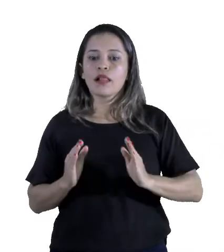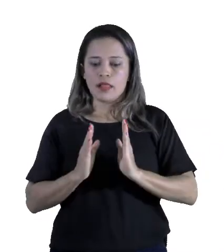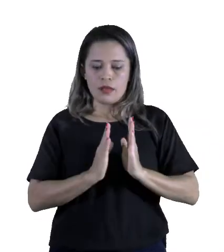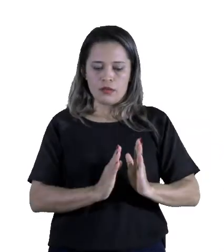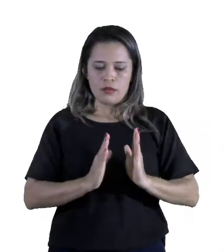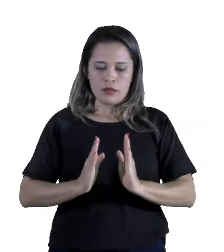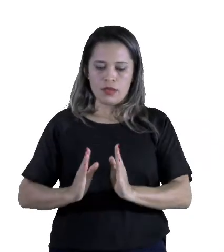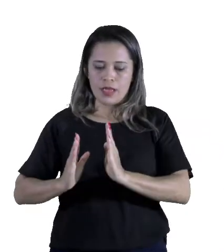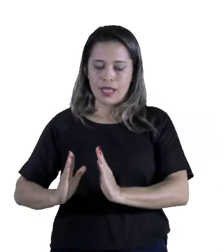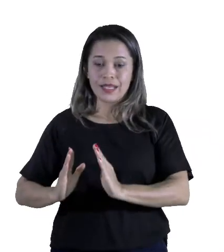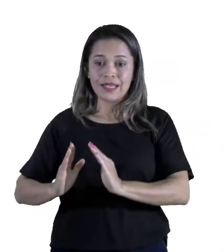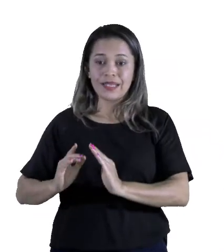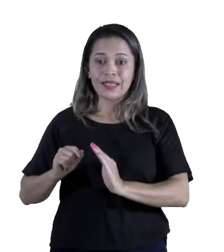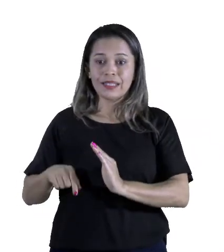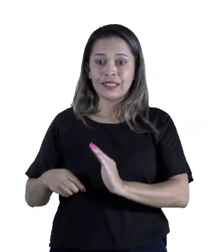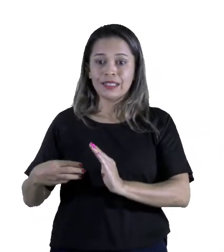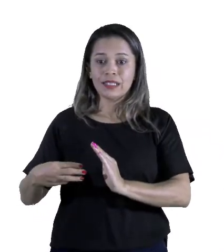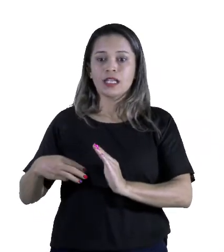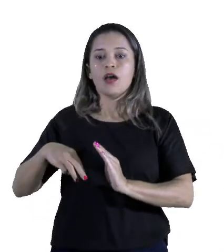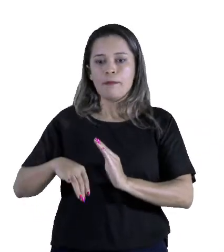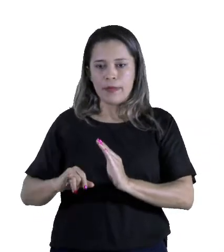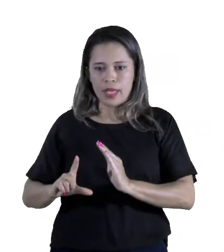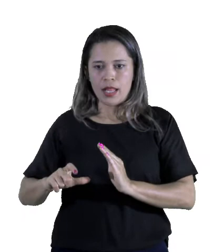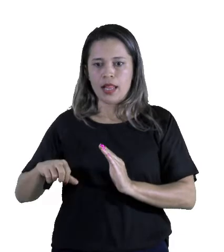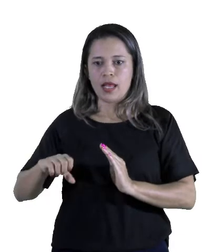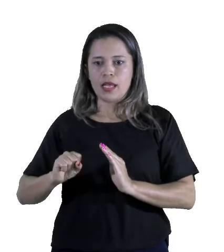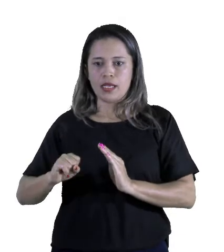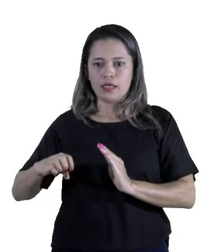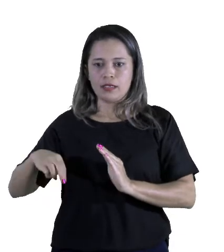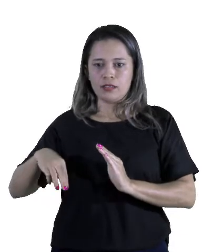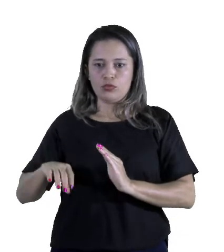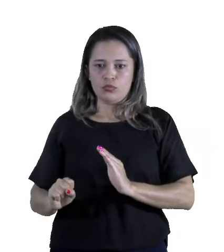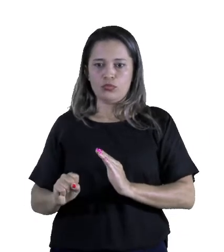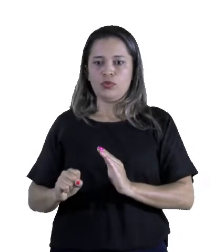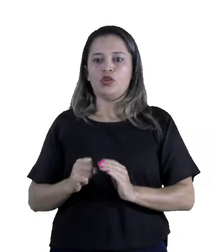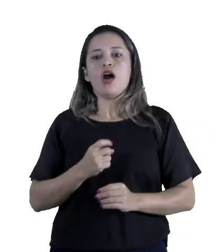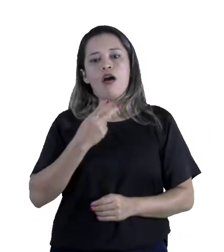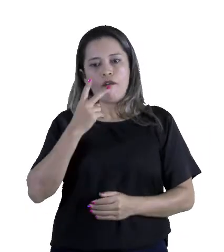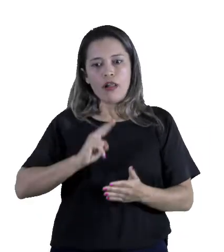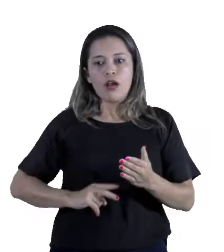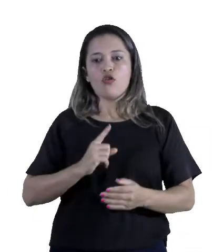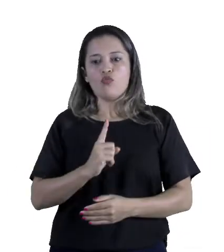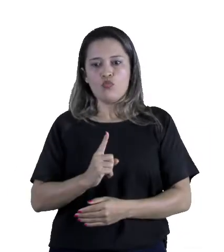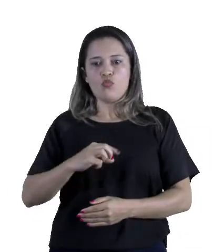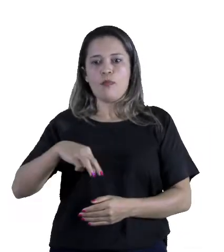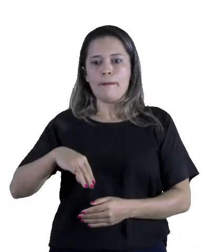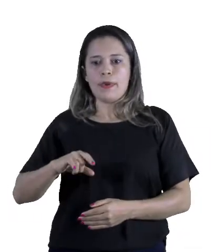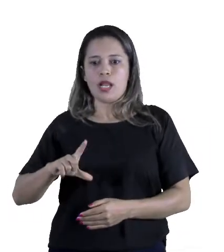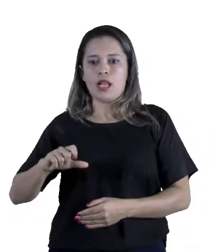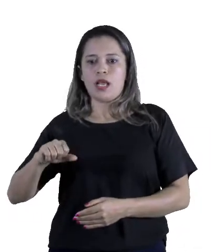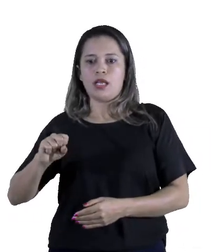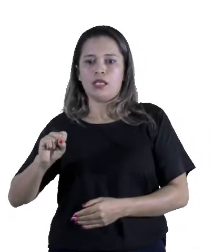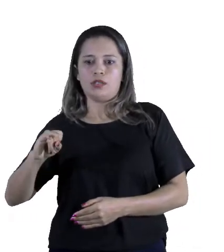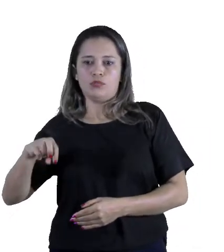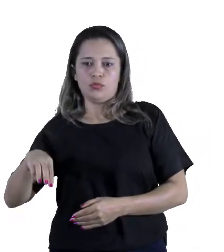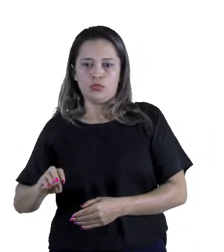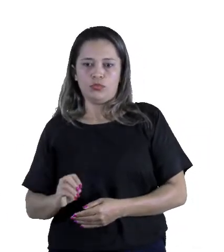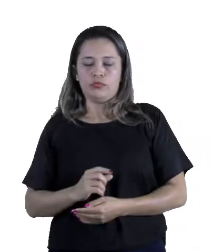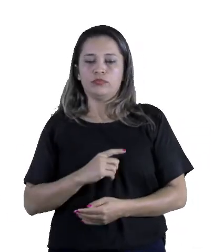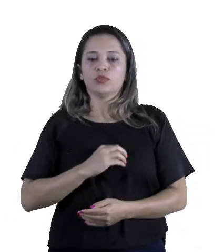terceira casa depois da vírgula, ou seja, milésimo. Então, eu leio 1 milésimo. E o último exemplo eu tenho